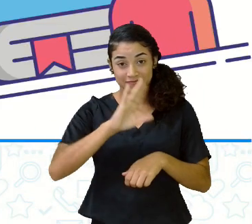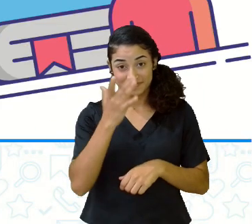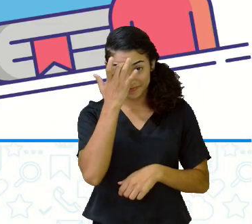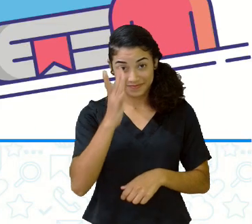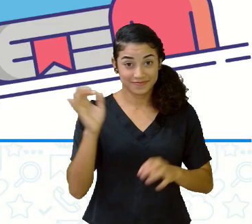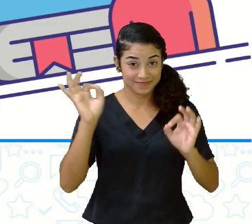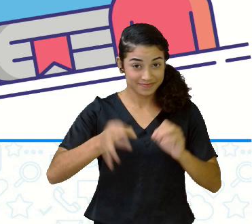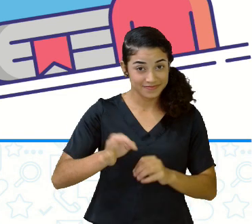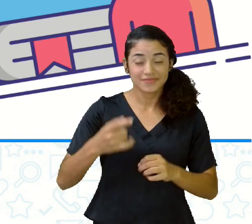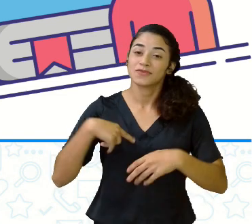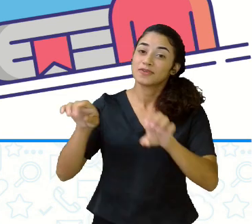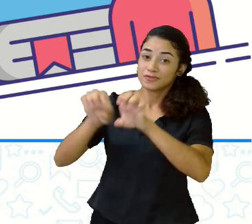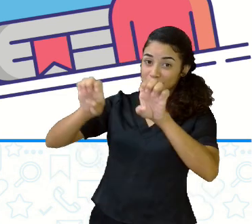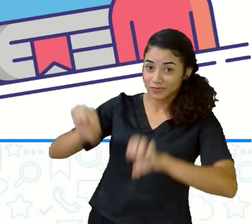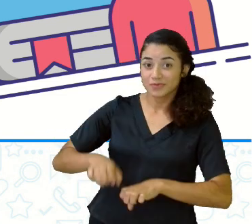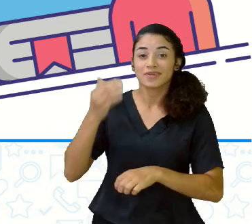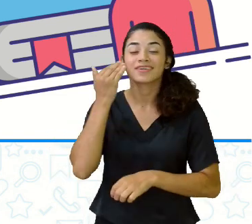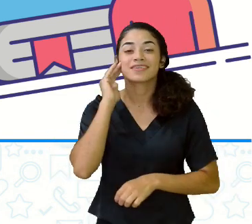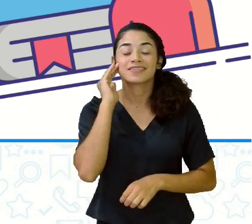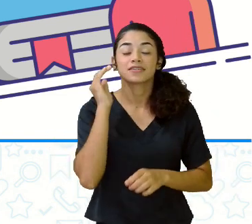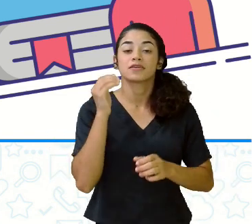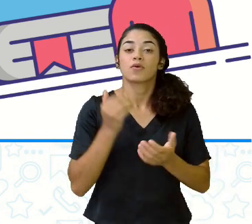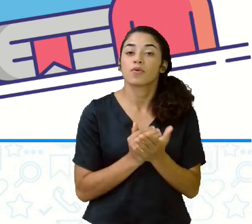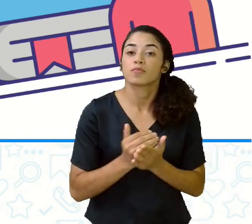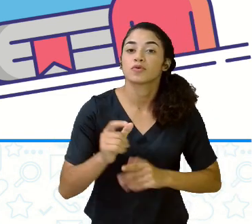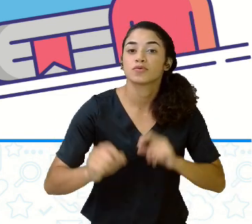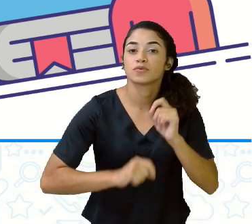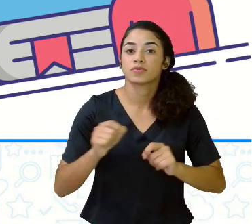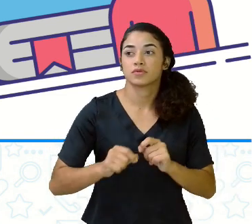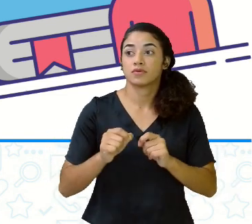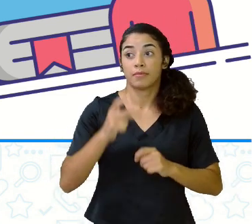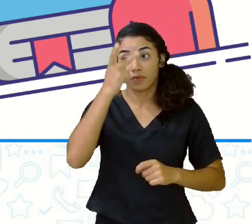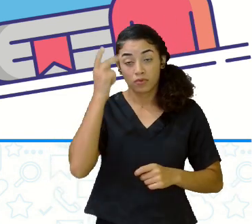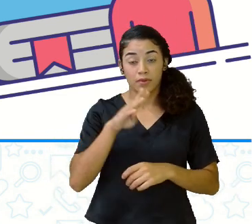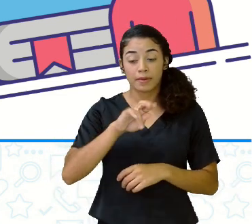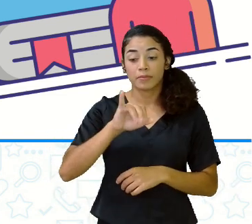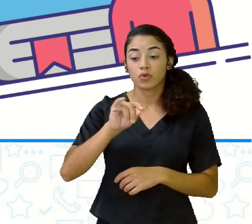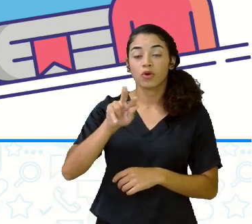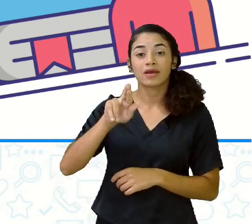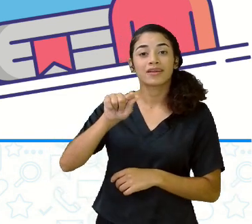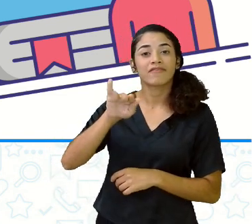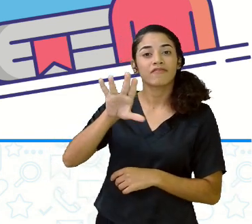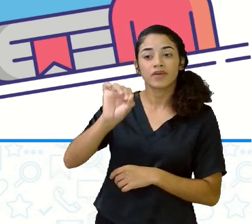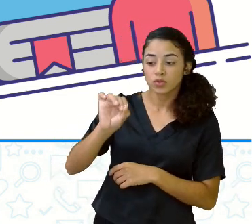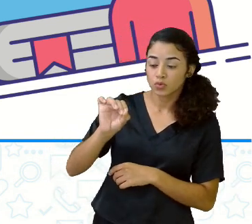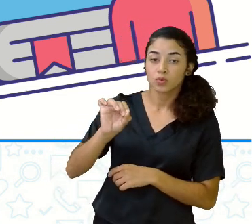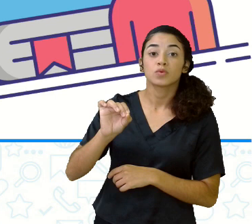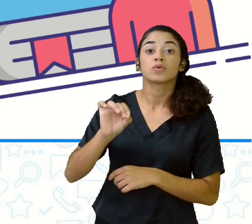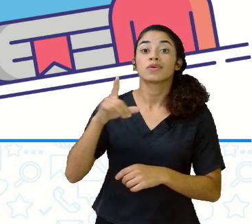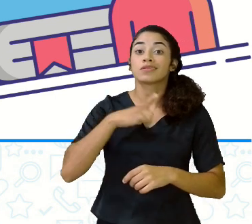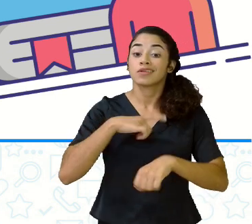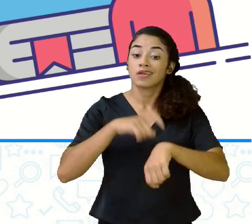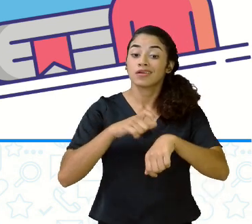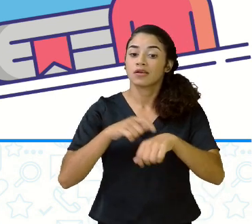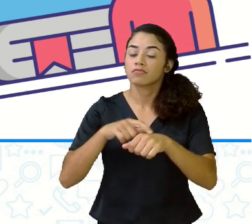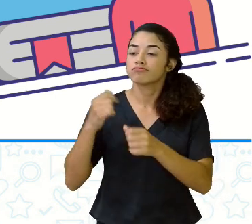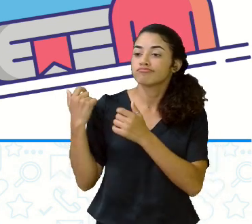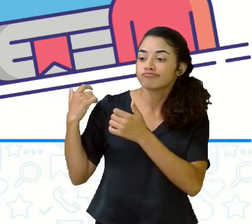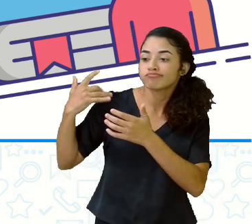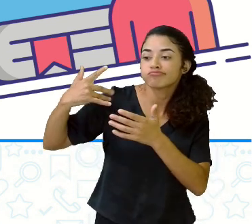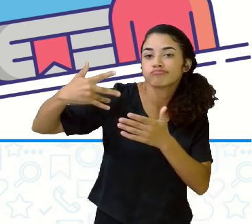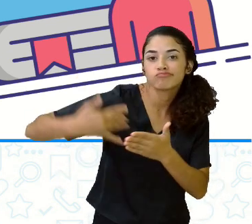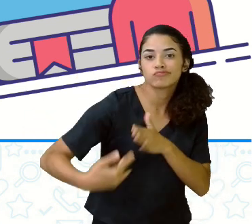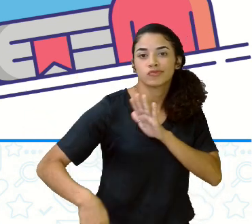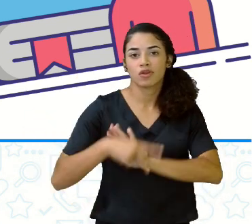sua estrutura inicia com a apresentação do biografado, seguida dos relatos cronológicos de sua vida e,